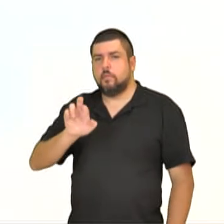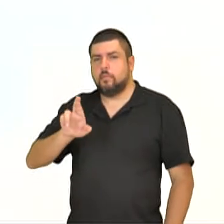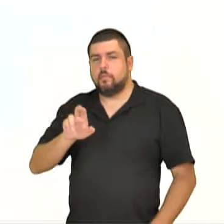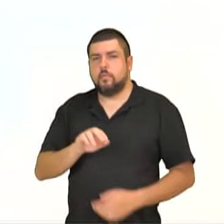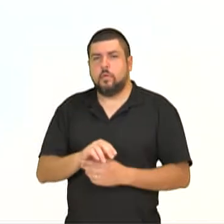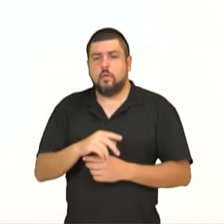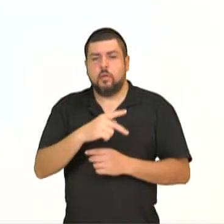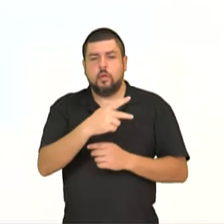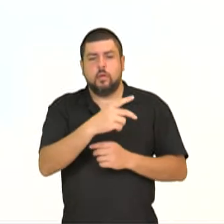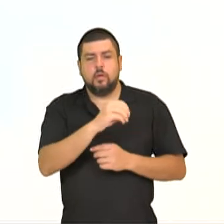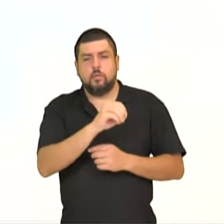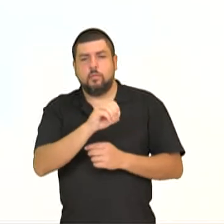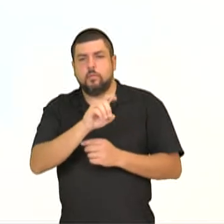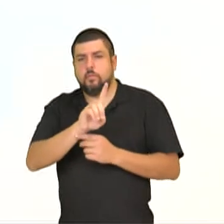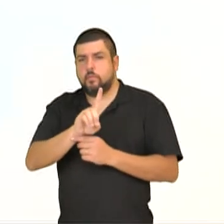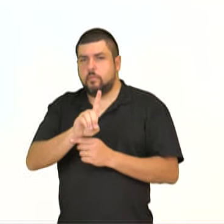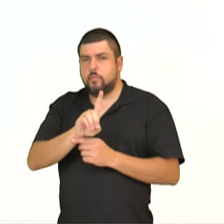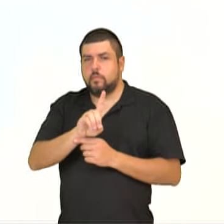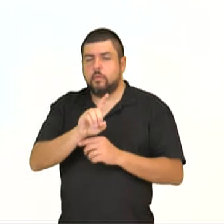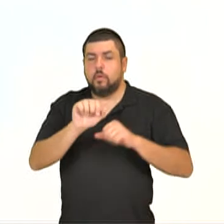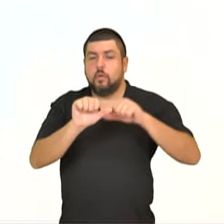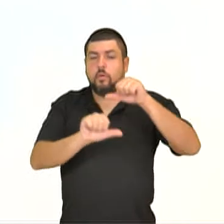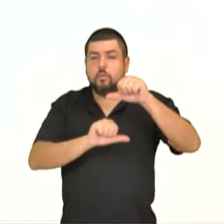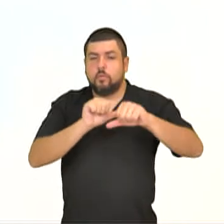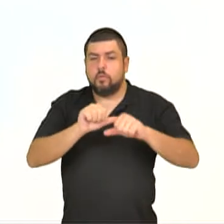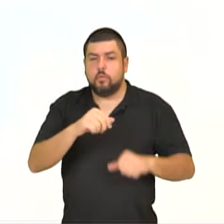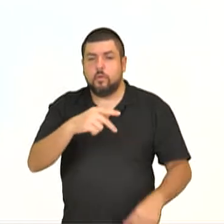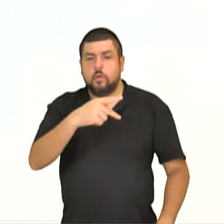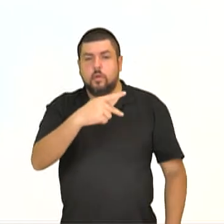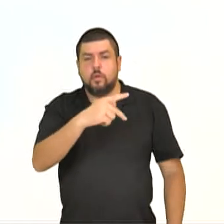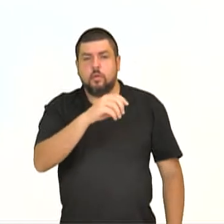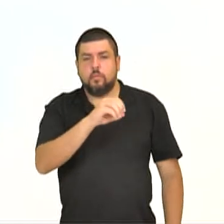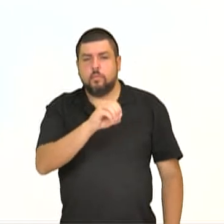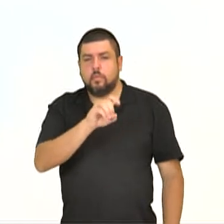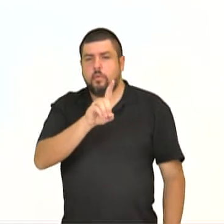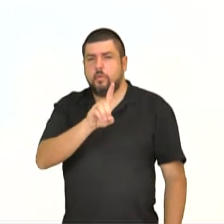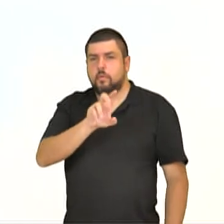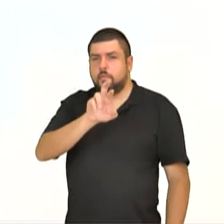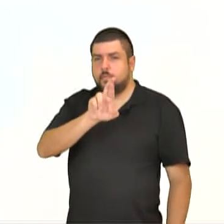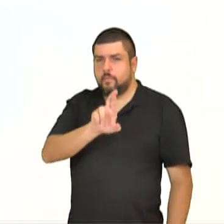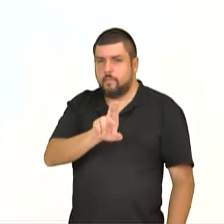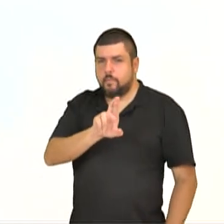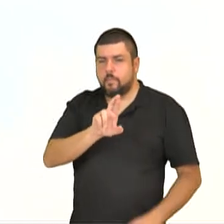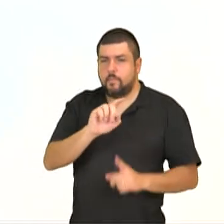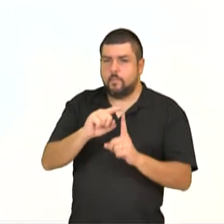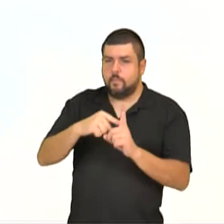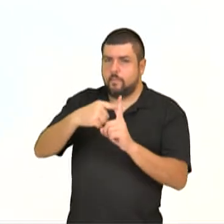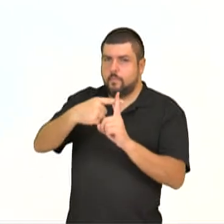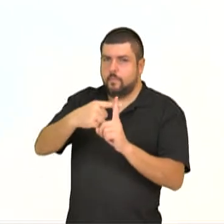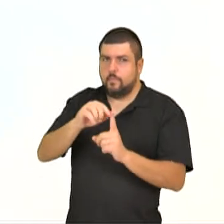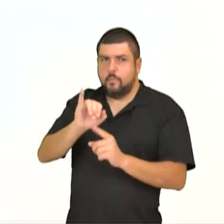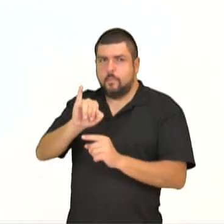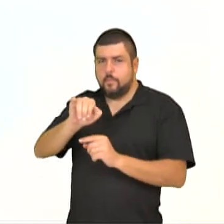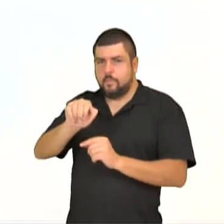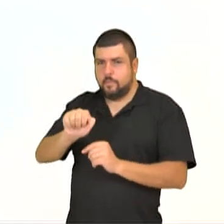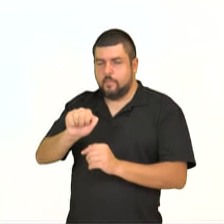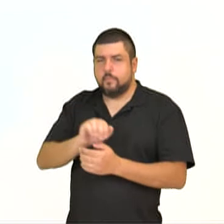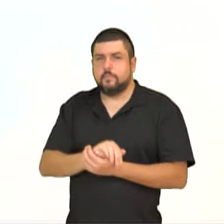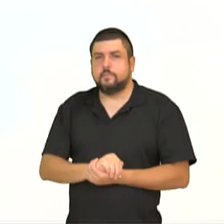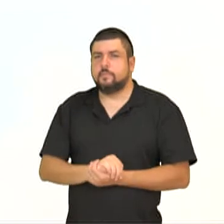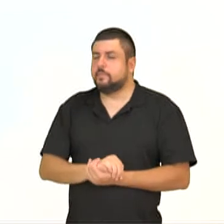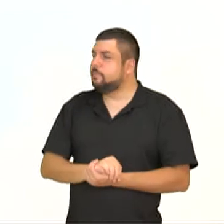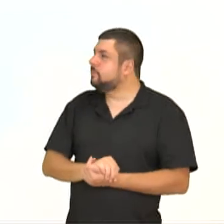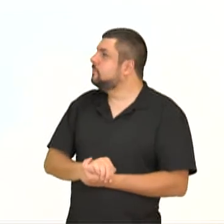raiz, ela muda para podre. Podre, podria. Então, vamos a ver. Eu poderia,